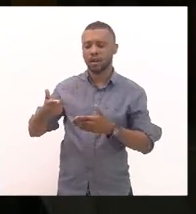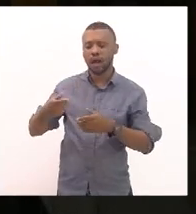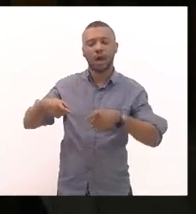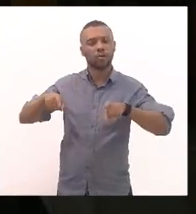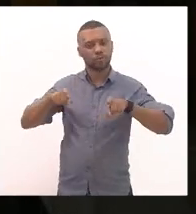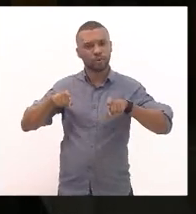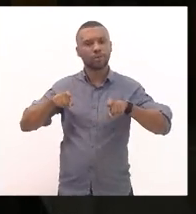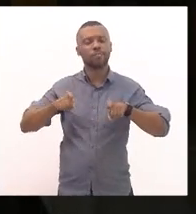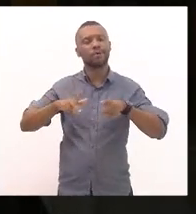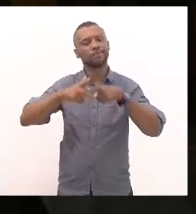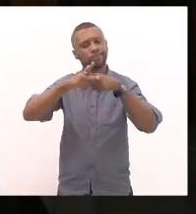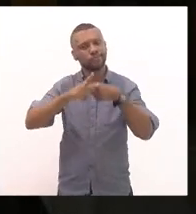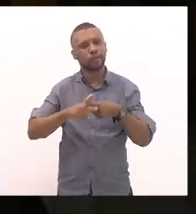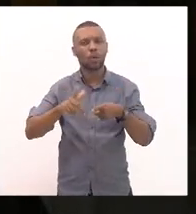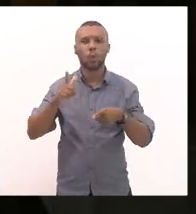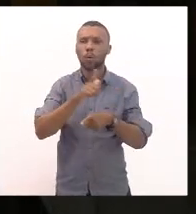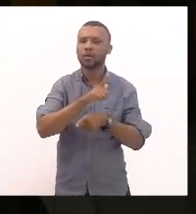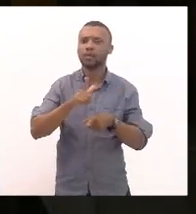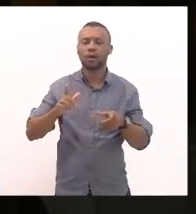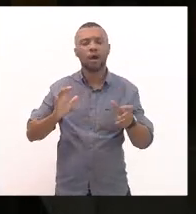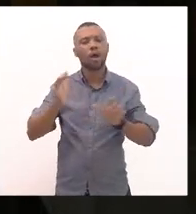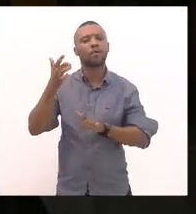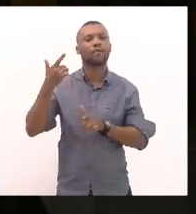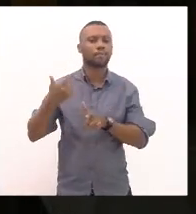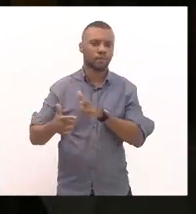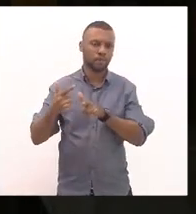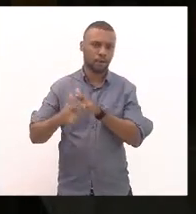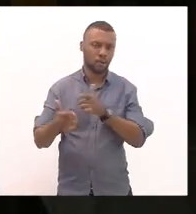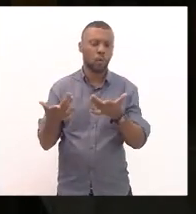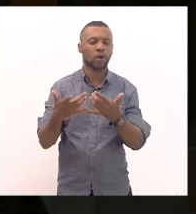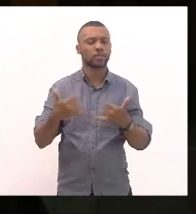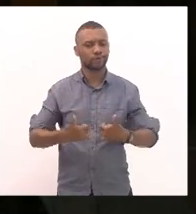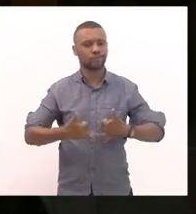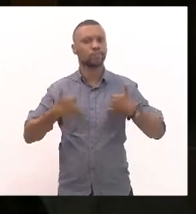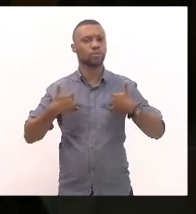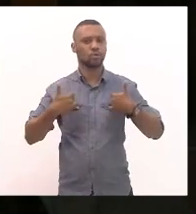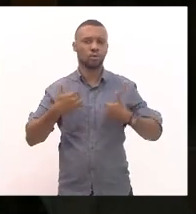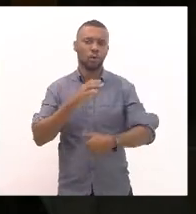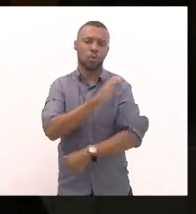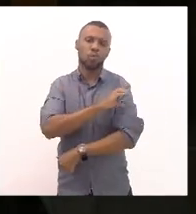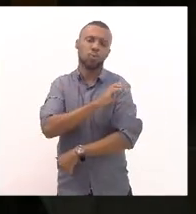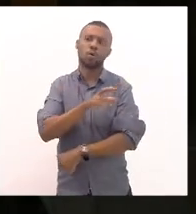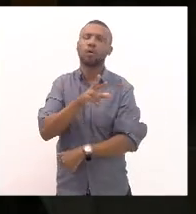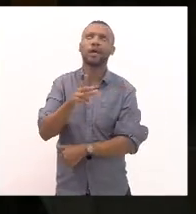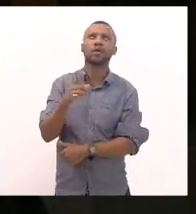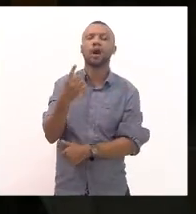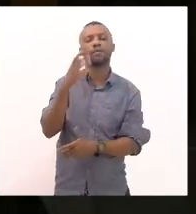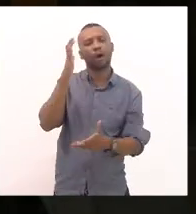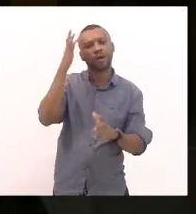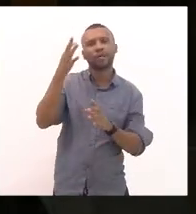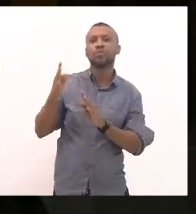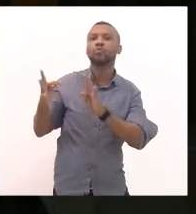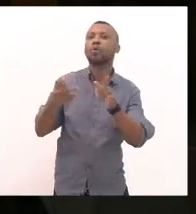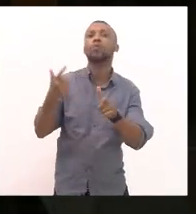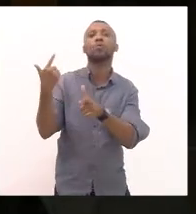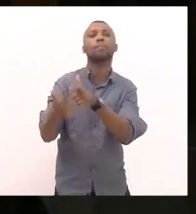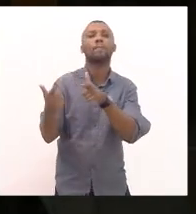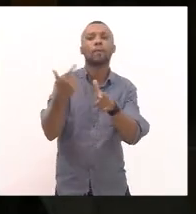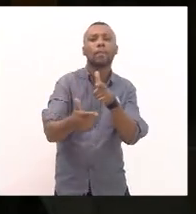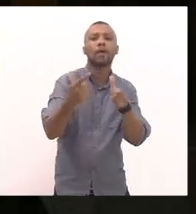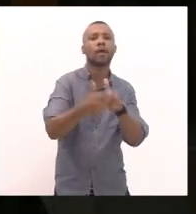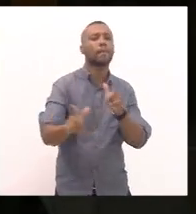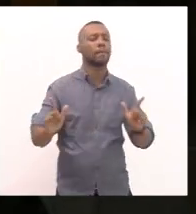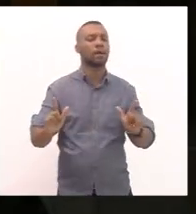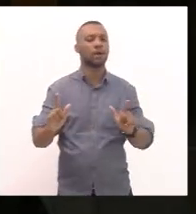e hoje a cidade de Campos pode se orgulhar não que nós vamos resolver todos os problemas